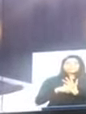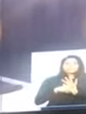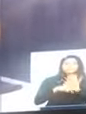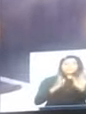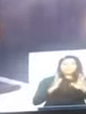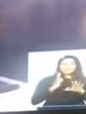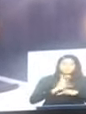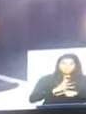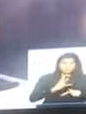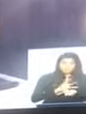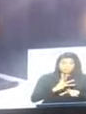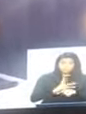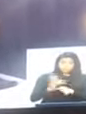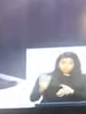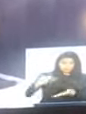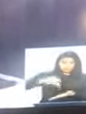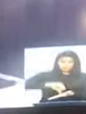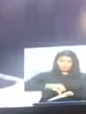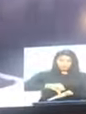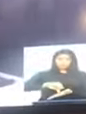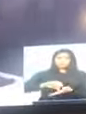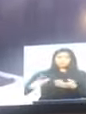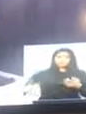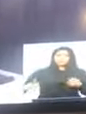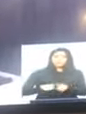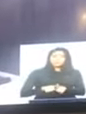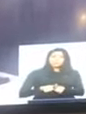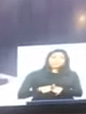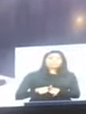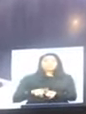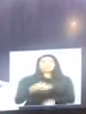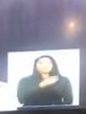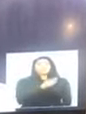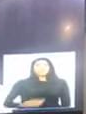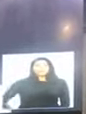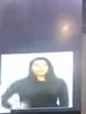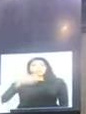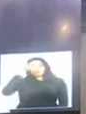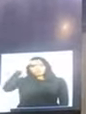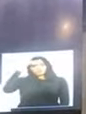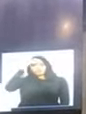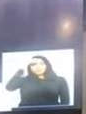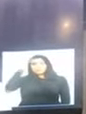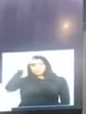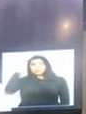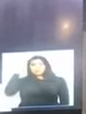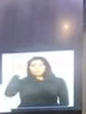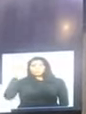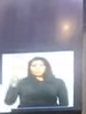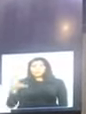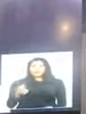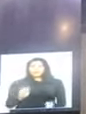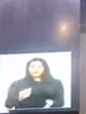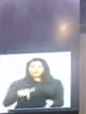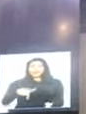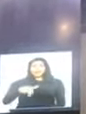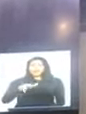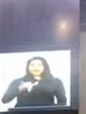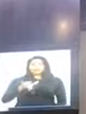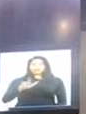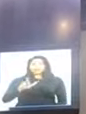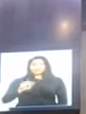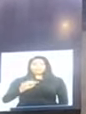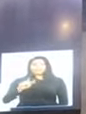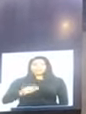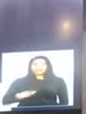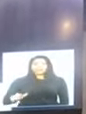sede do município. Em parceria com o governador Camilo Santana, Aquiraz está ganhando ainda mais